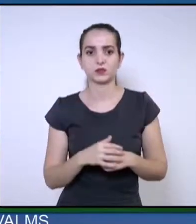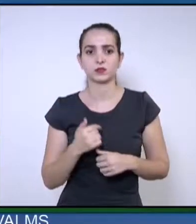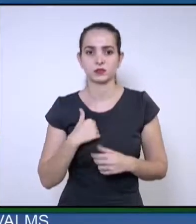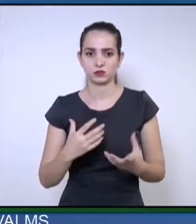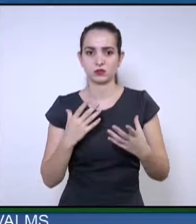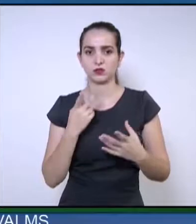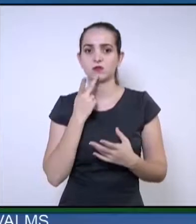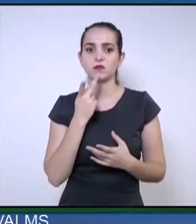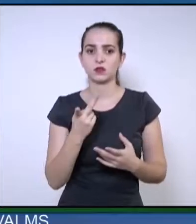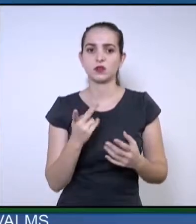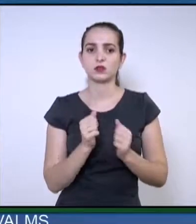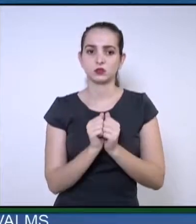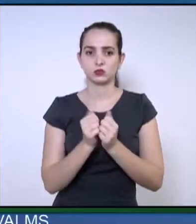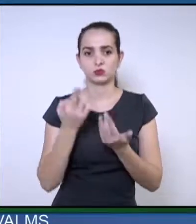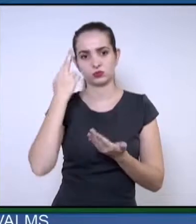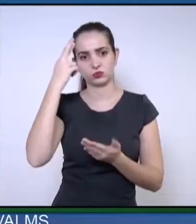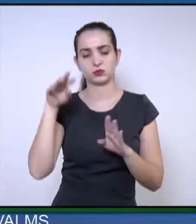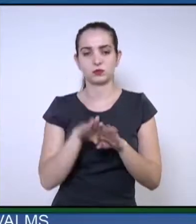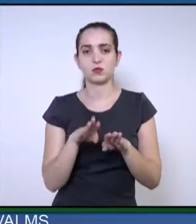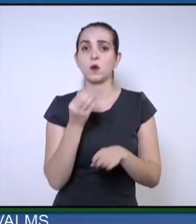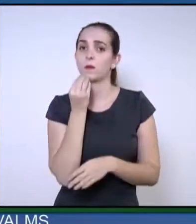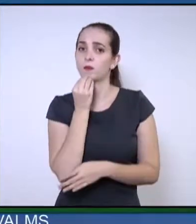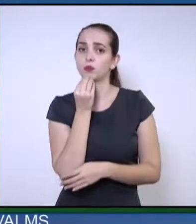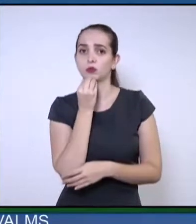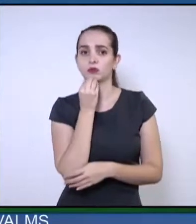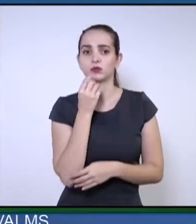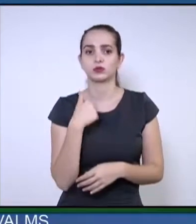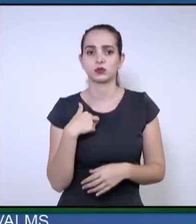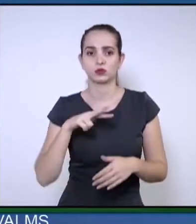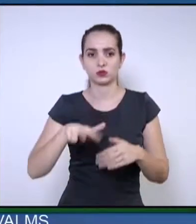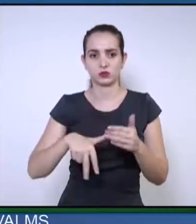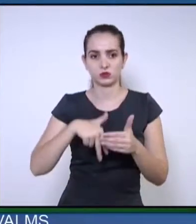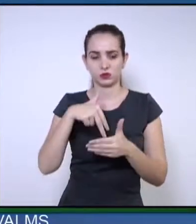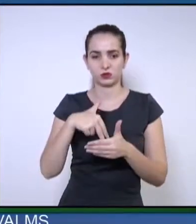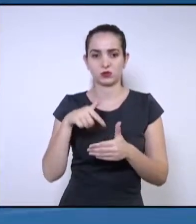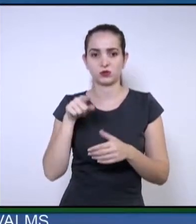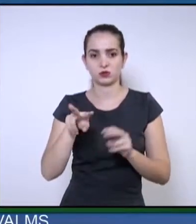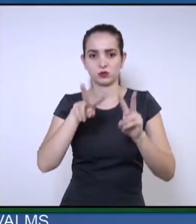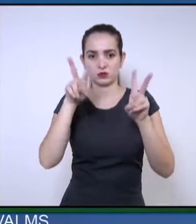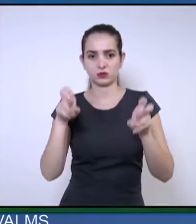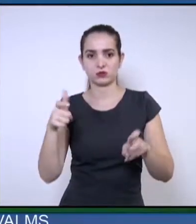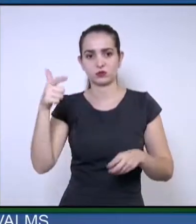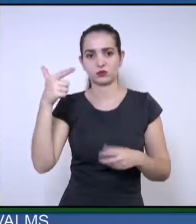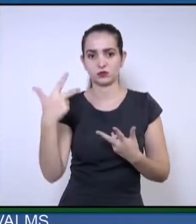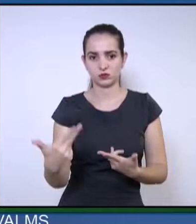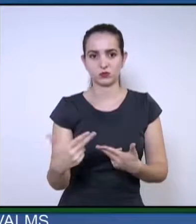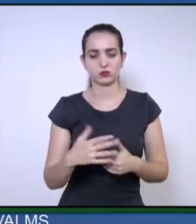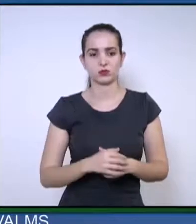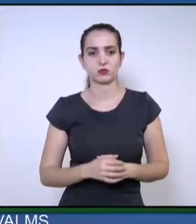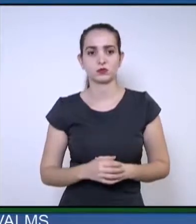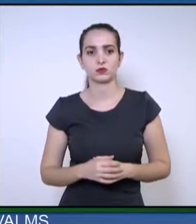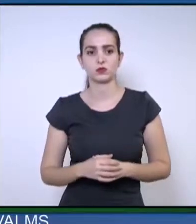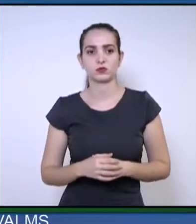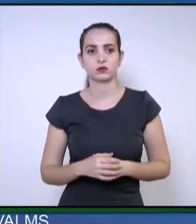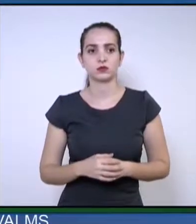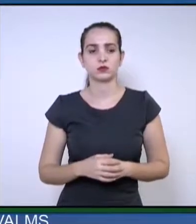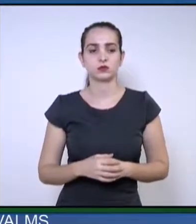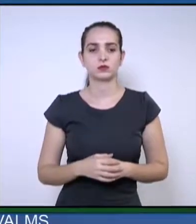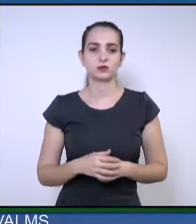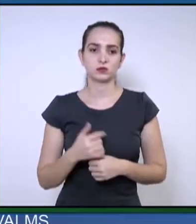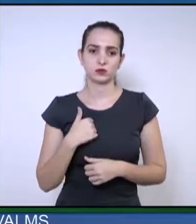a Vossa Excelência também, que oportunamente ocupa a tribuna para poder tratar do mesmo tema. Quero, numa